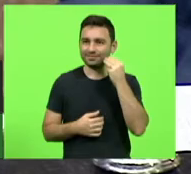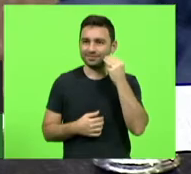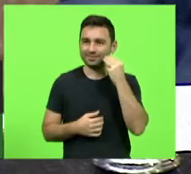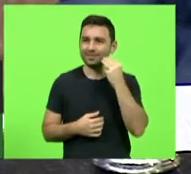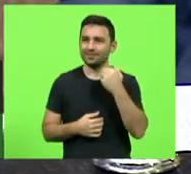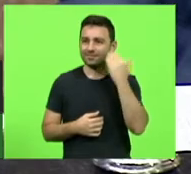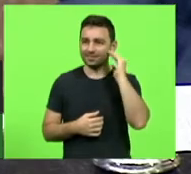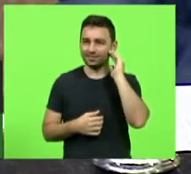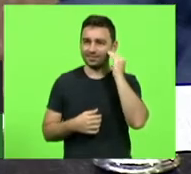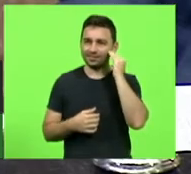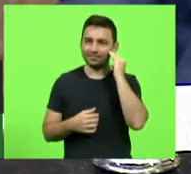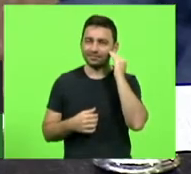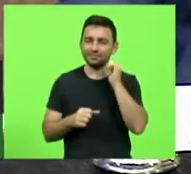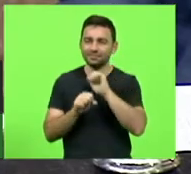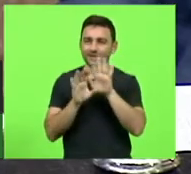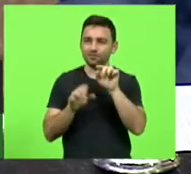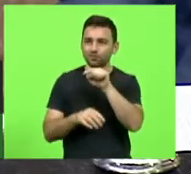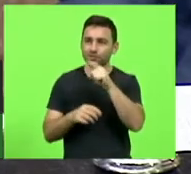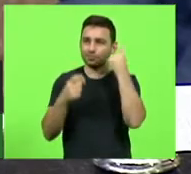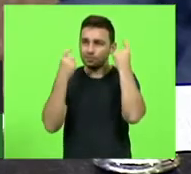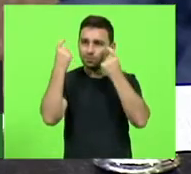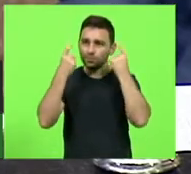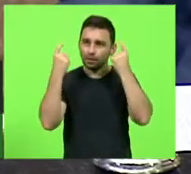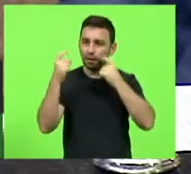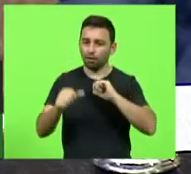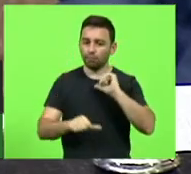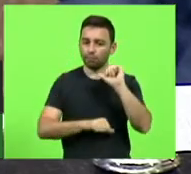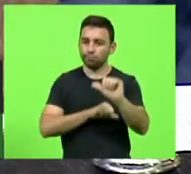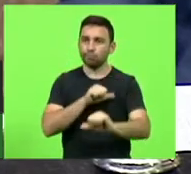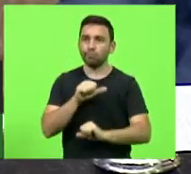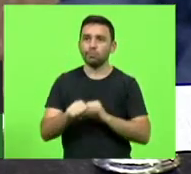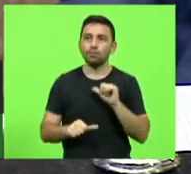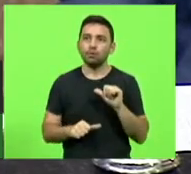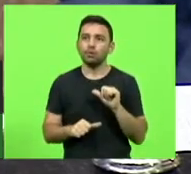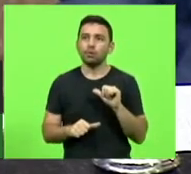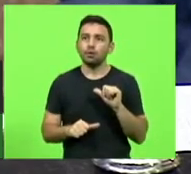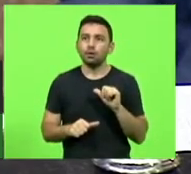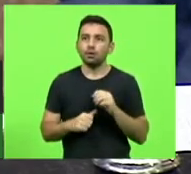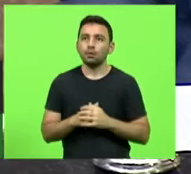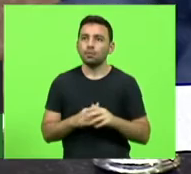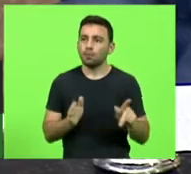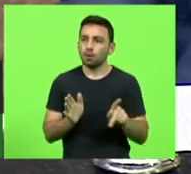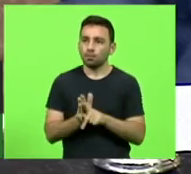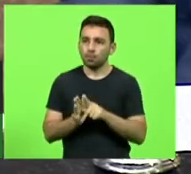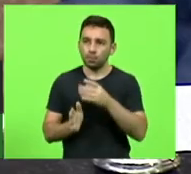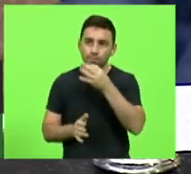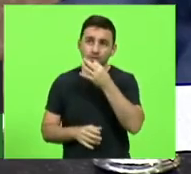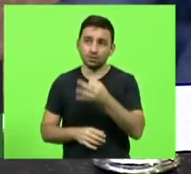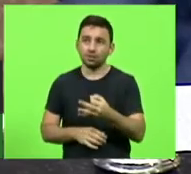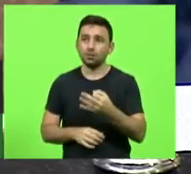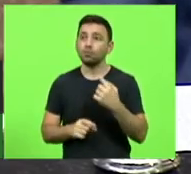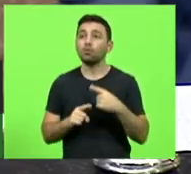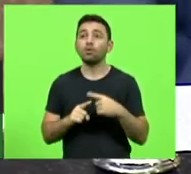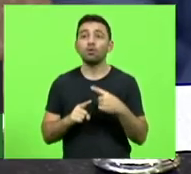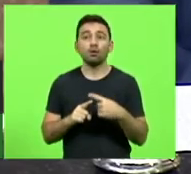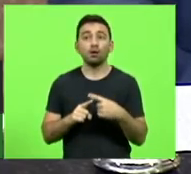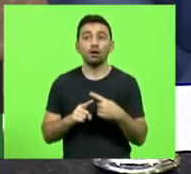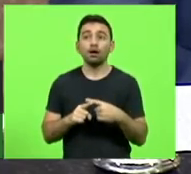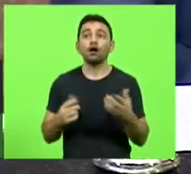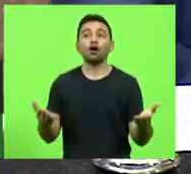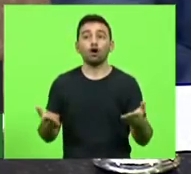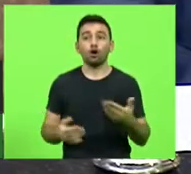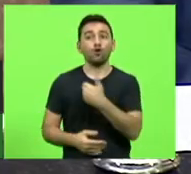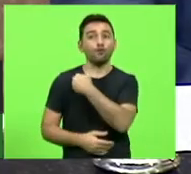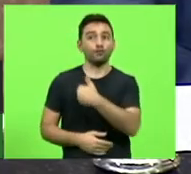entendo a sua preocupação com a mudança de opinião, né? Na verdade, é porque agora o governador